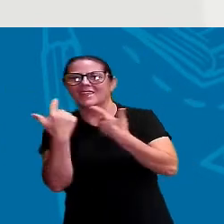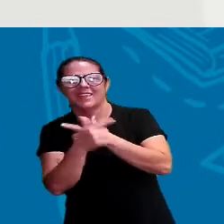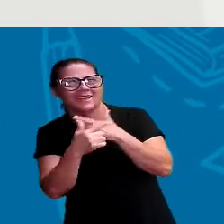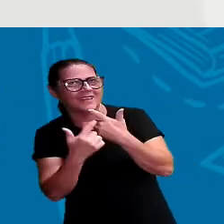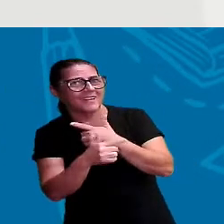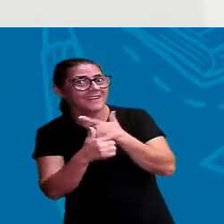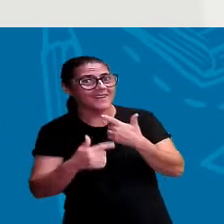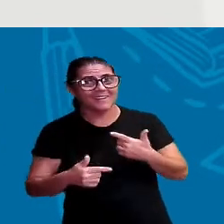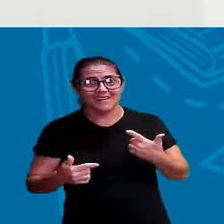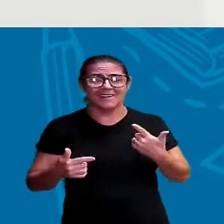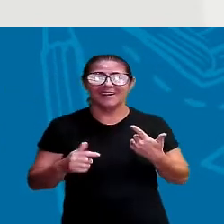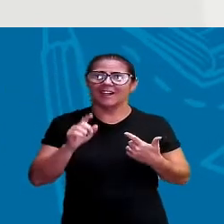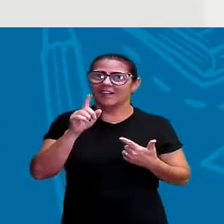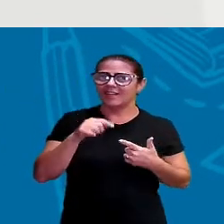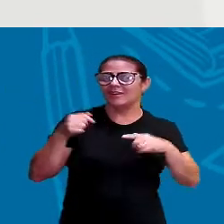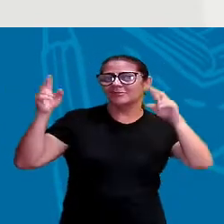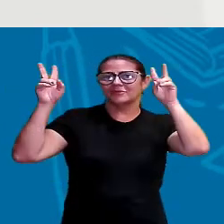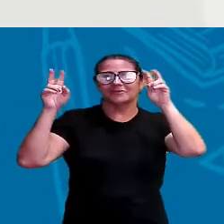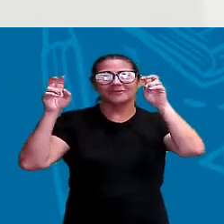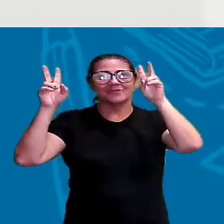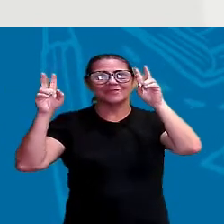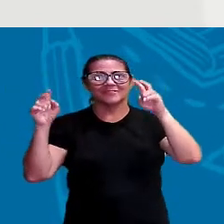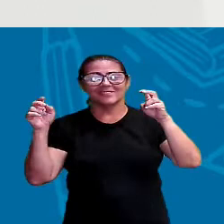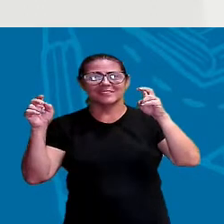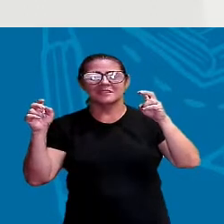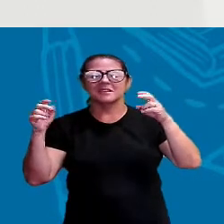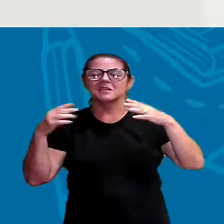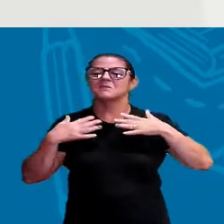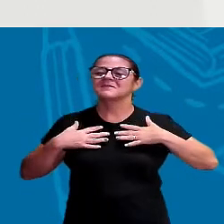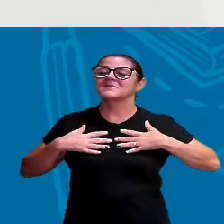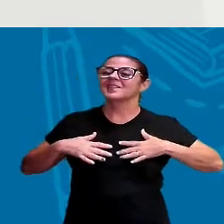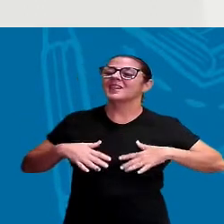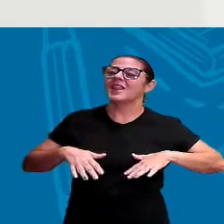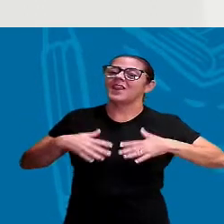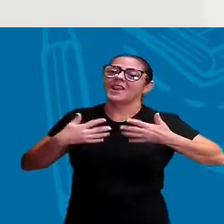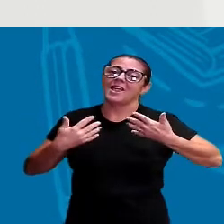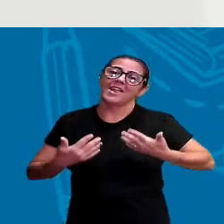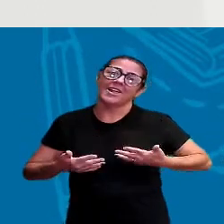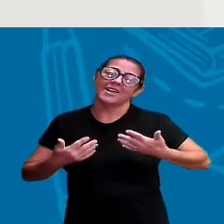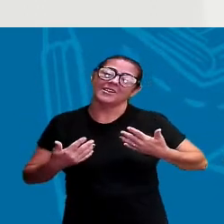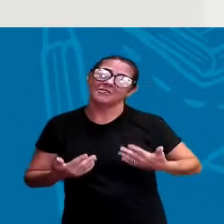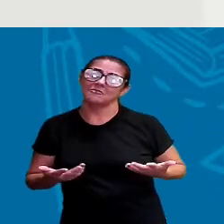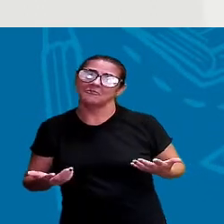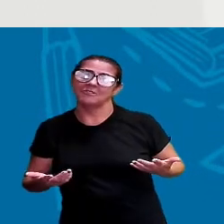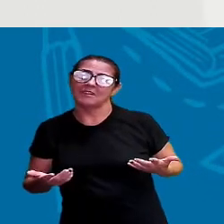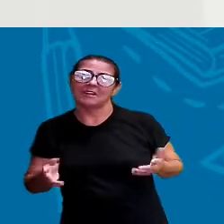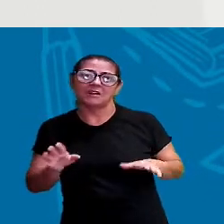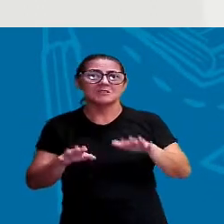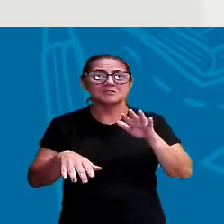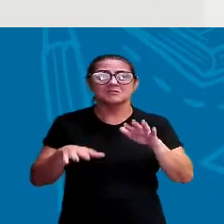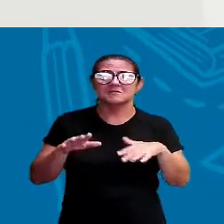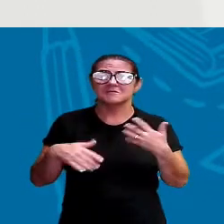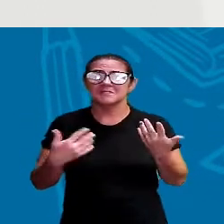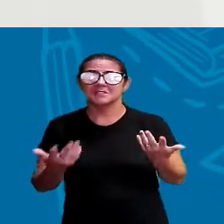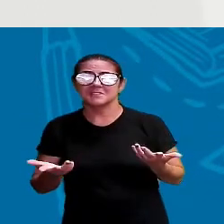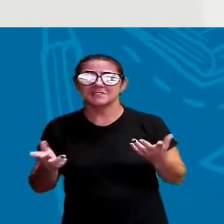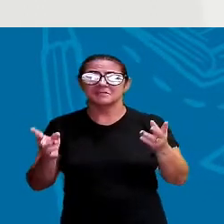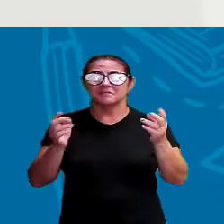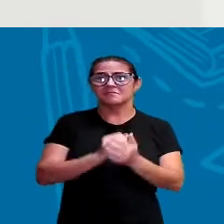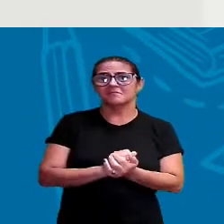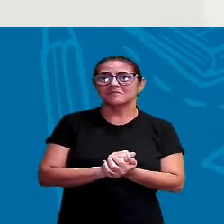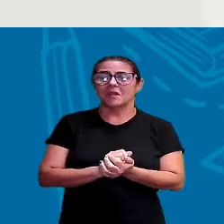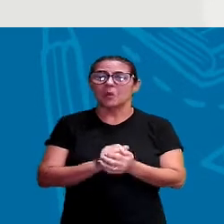é deixar um tema que talvez seja bem pesado, que você não trataria de forma tão